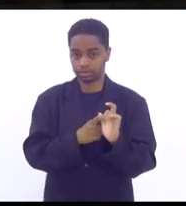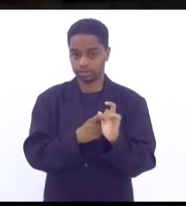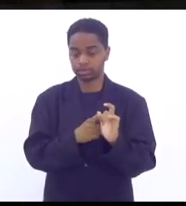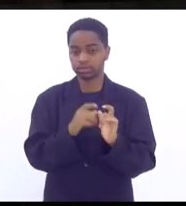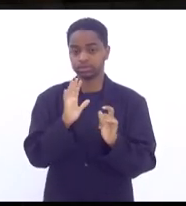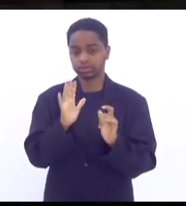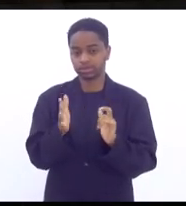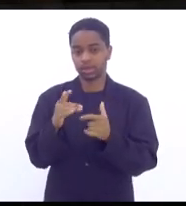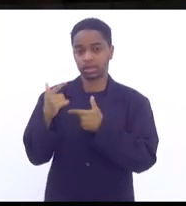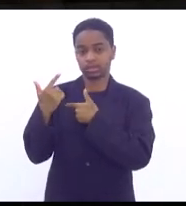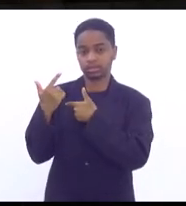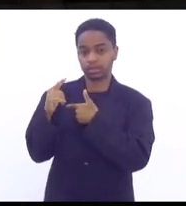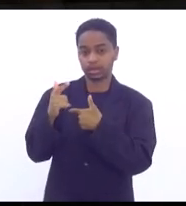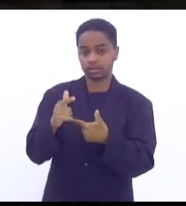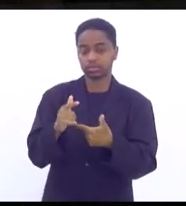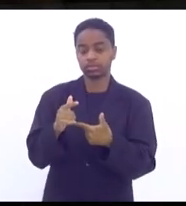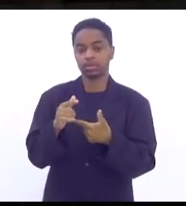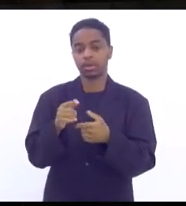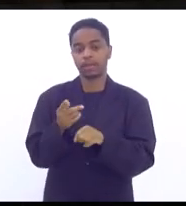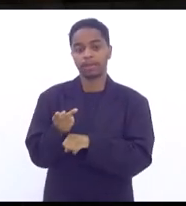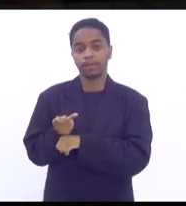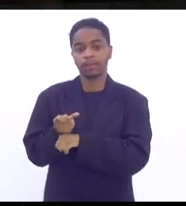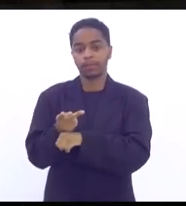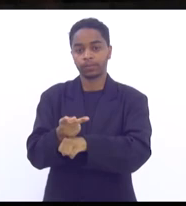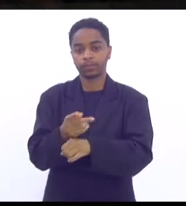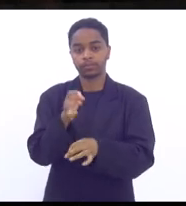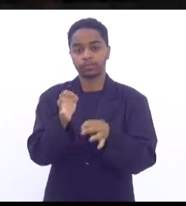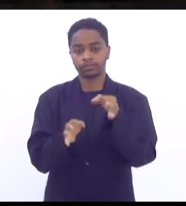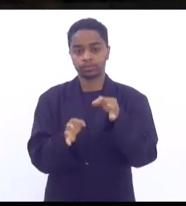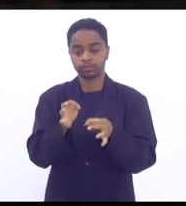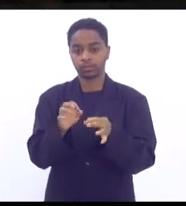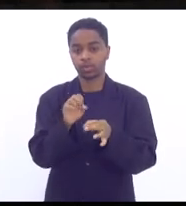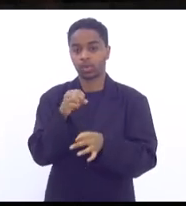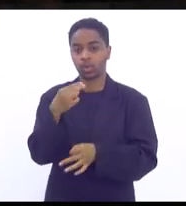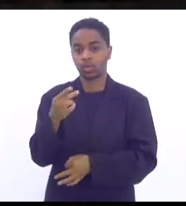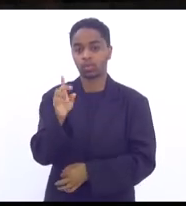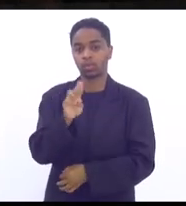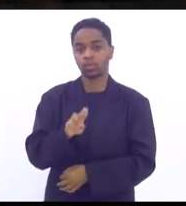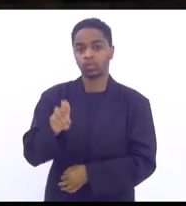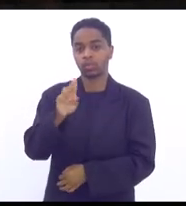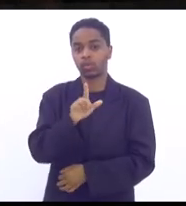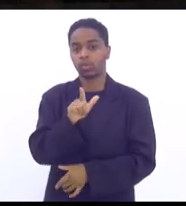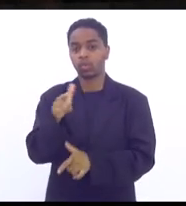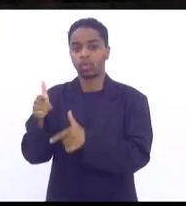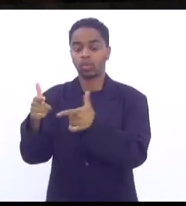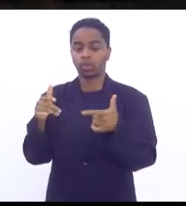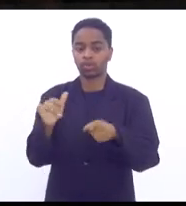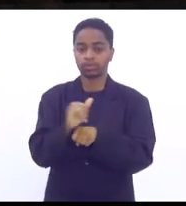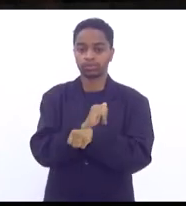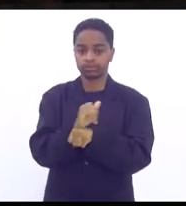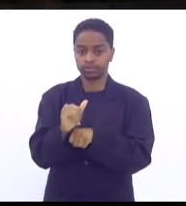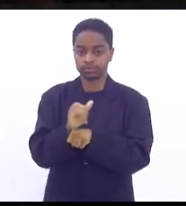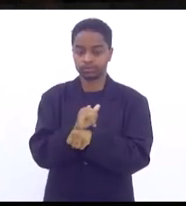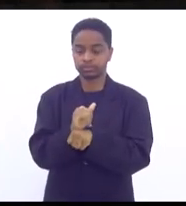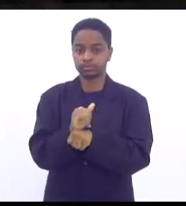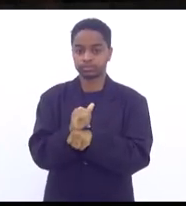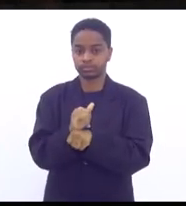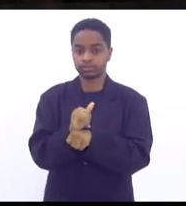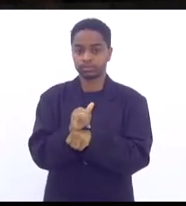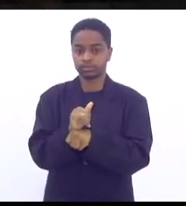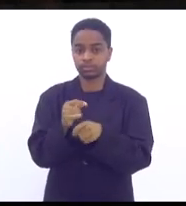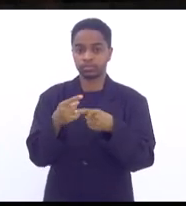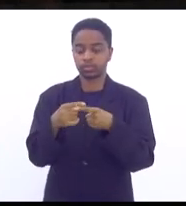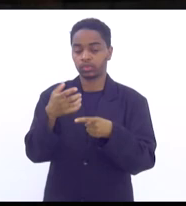tradicionalmente, demandam a justiça ou utilizam outros subterfúgios para não